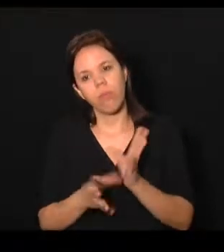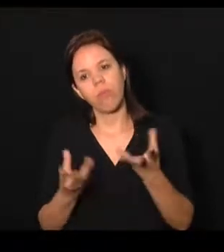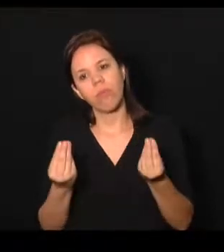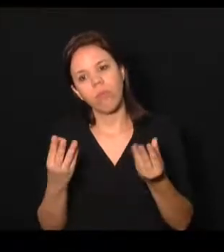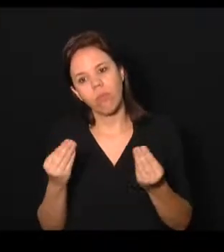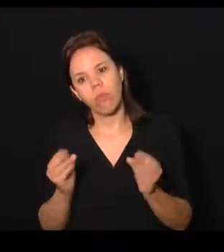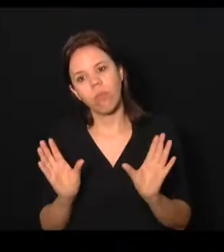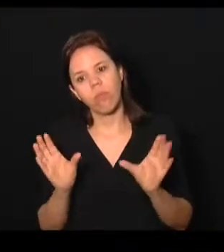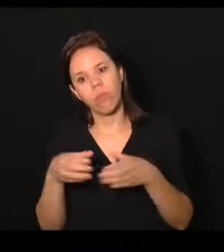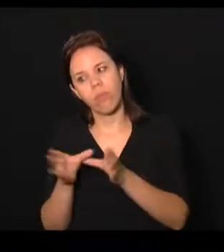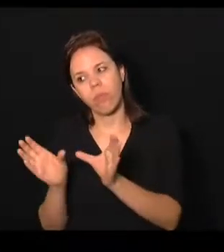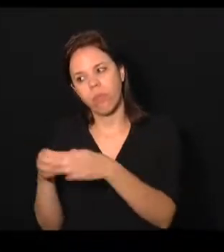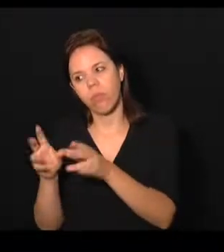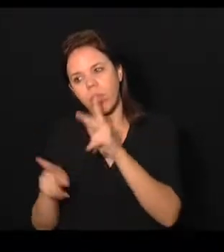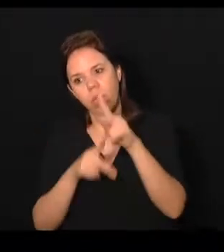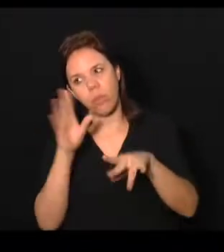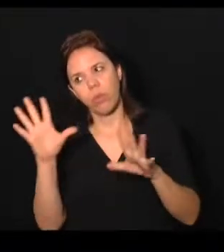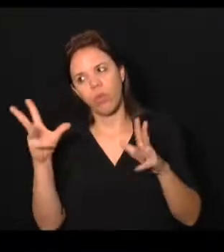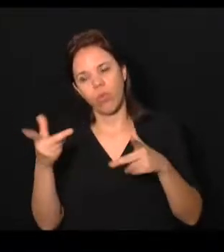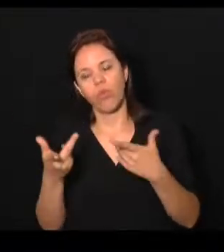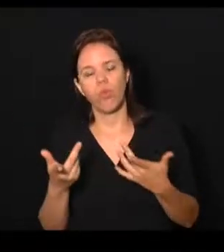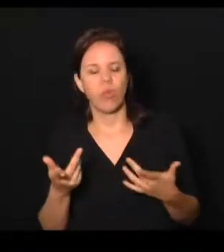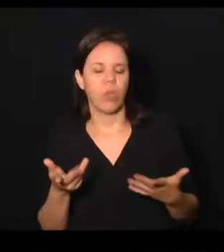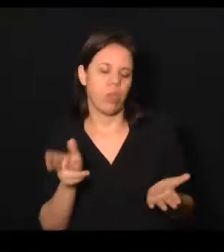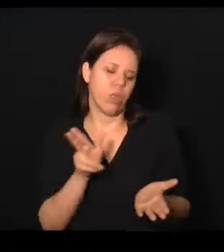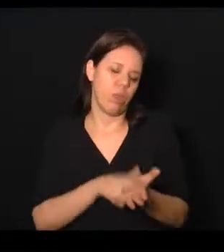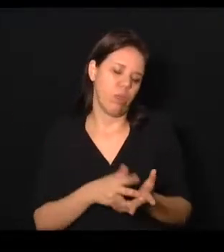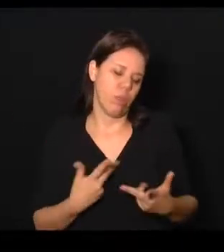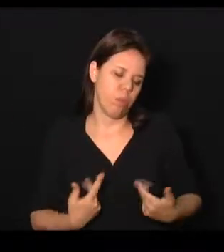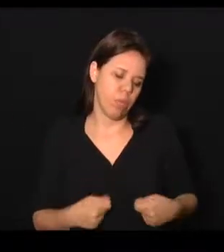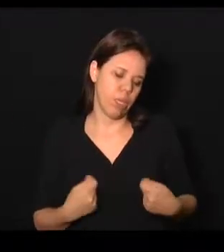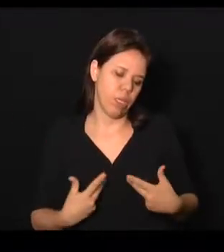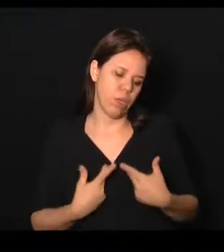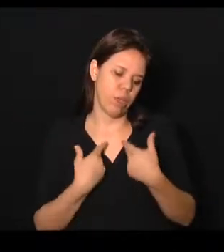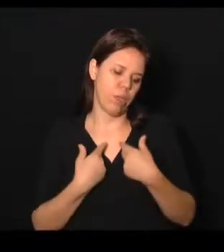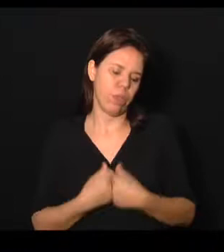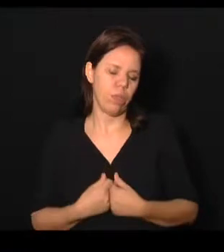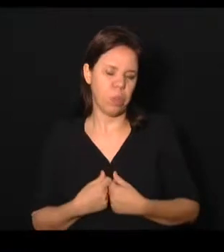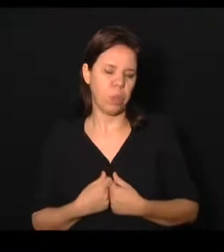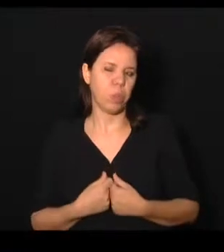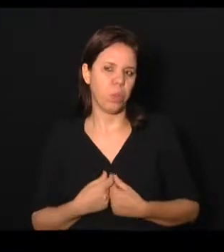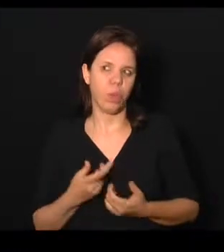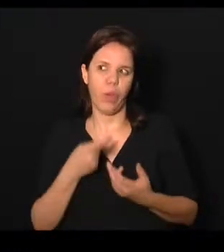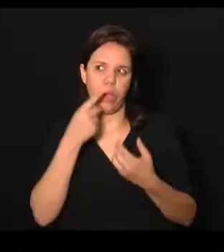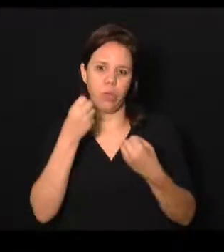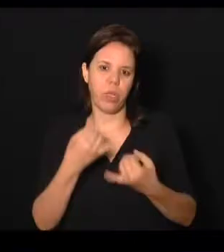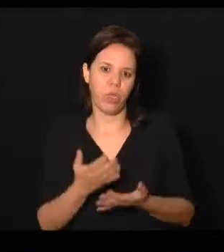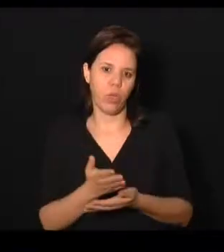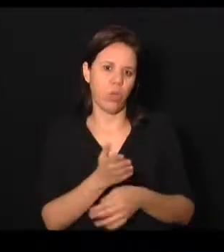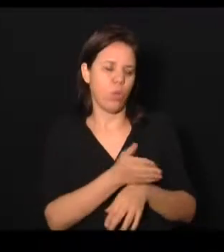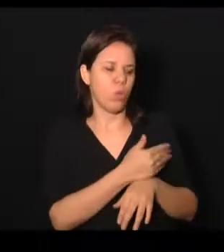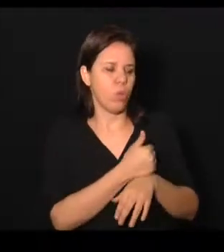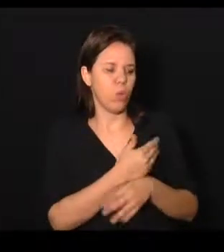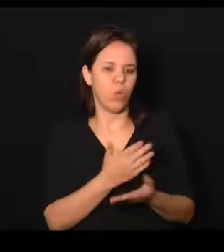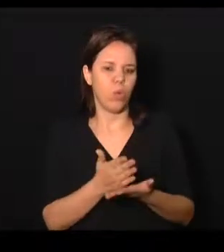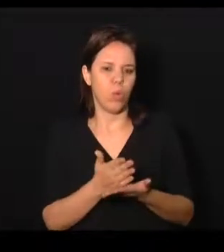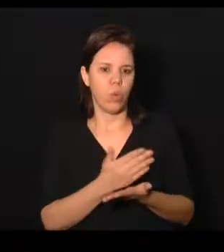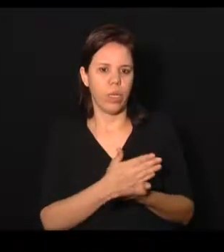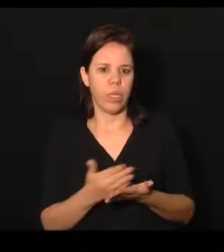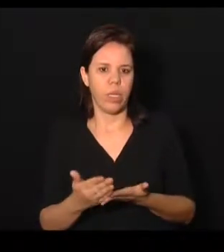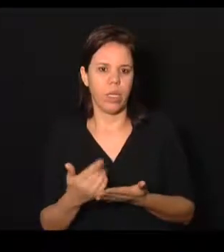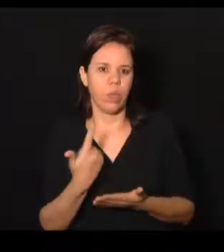comunidade. Como eu falei no início, não existe substância produzida